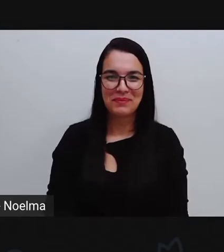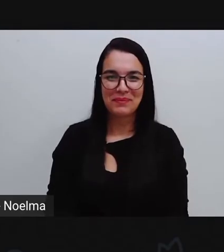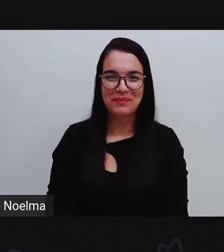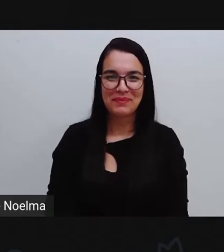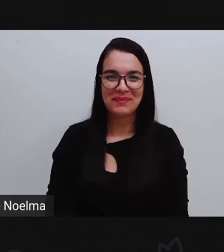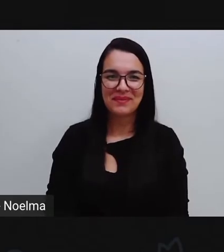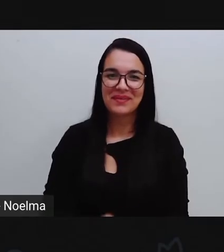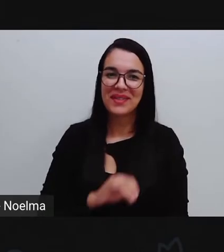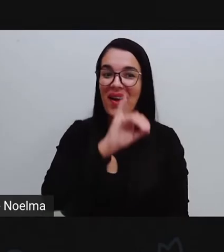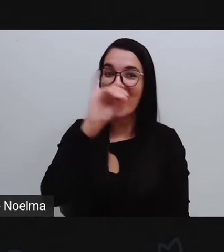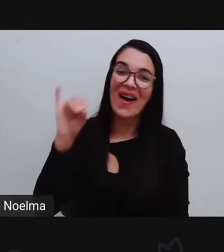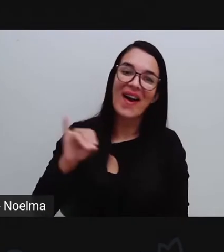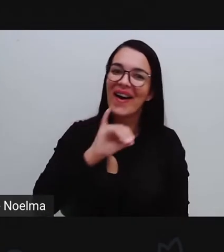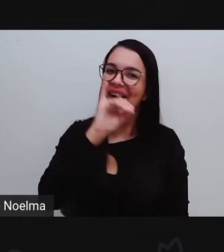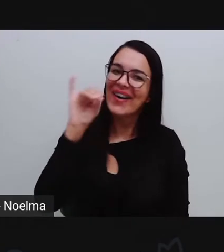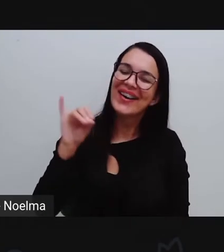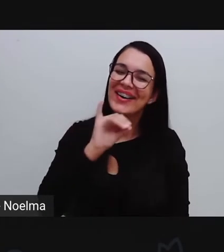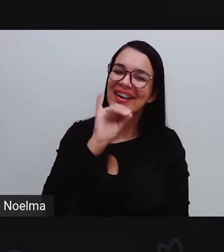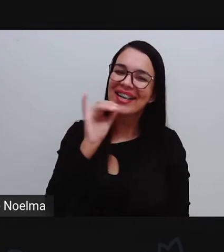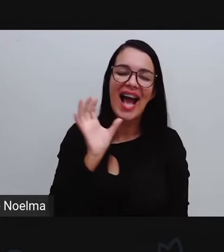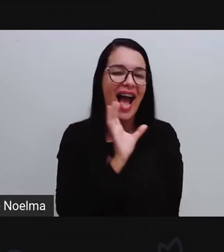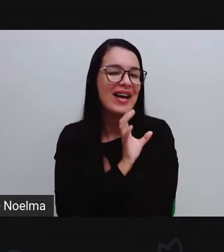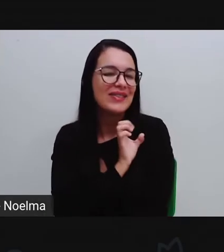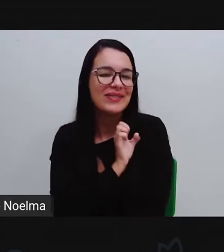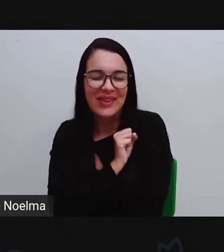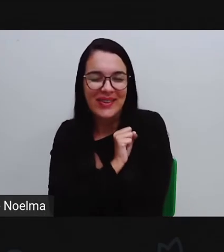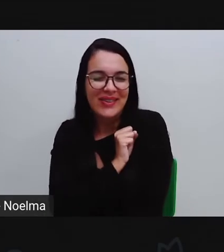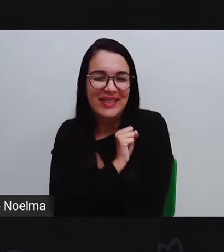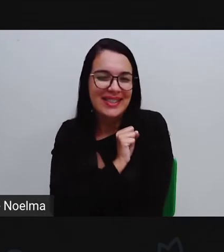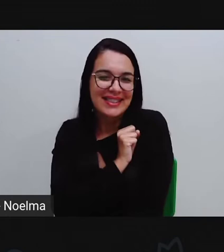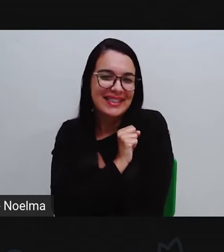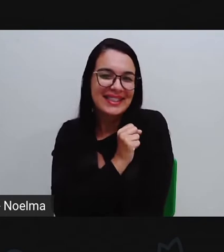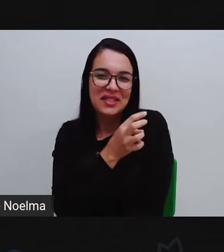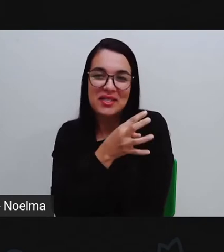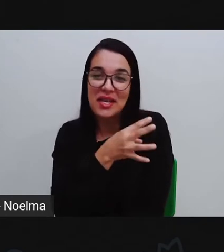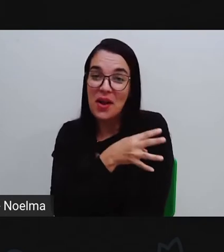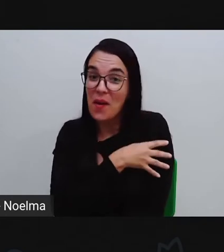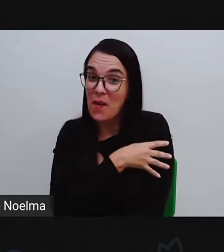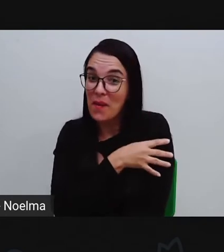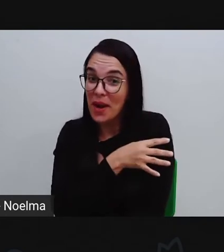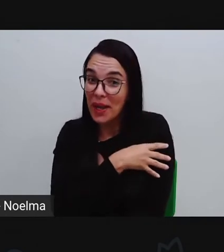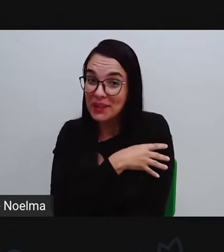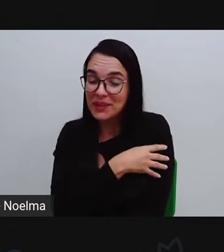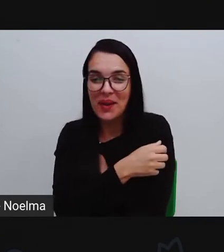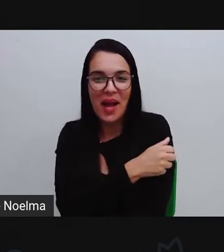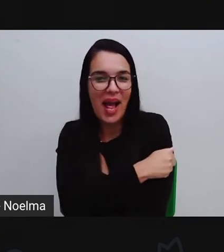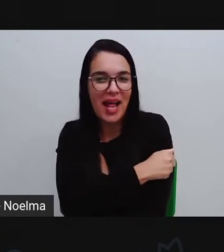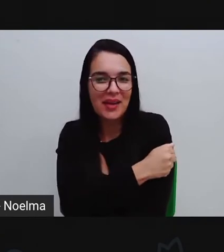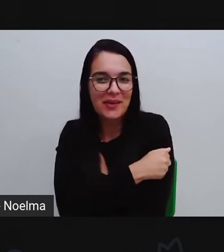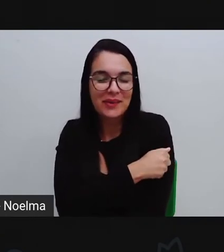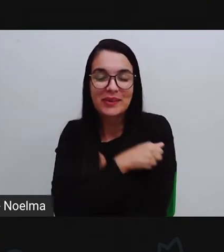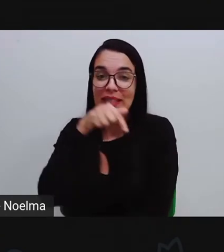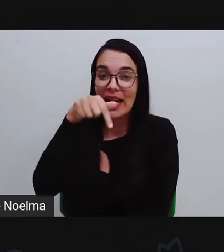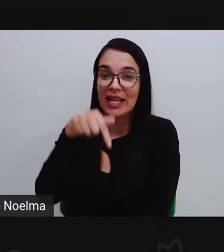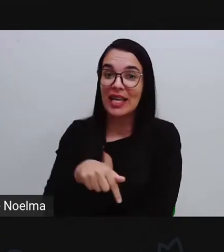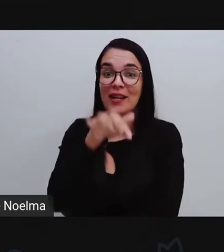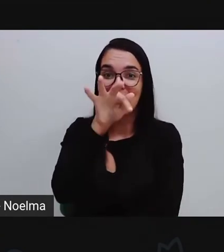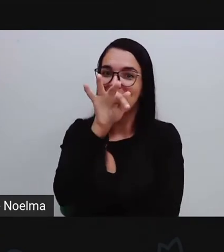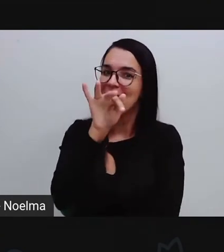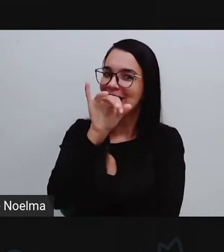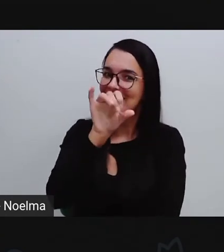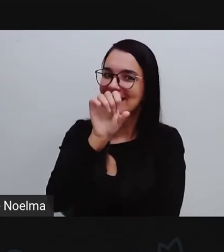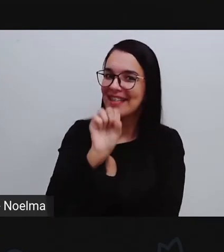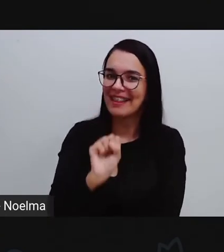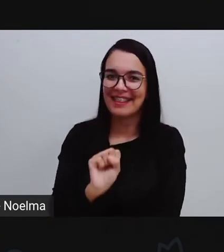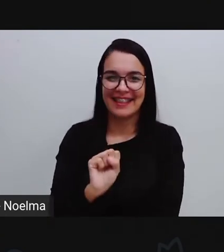o Olá meus amores meus queridos e amados alunos da cidade de Feira de Santana